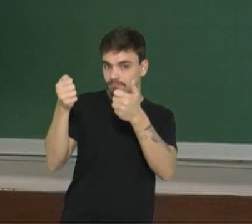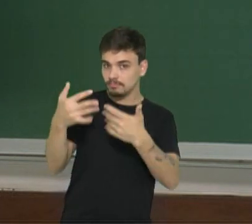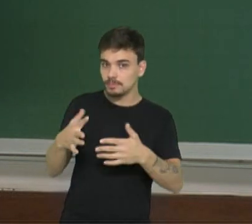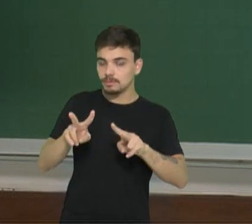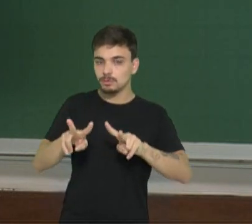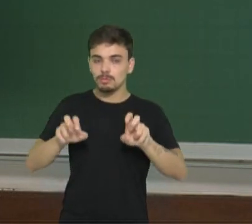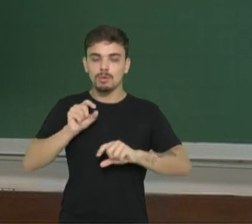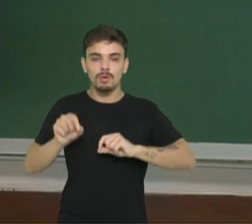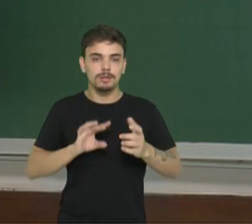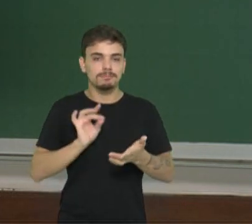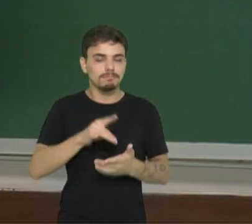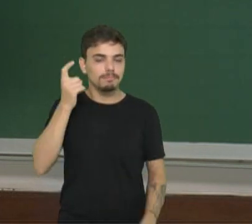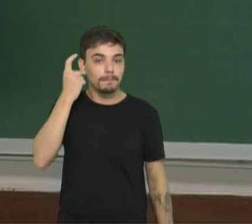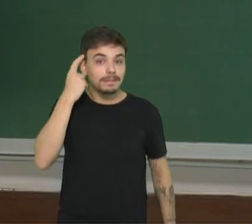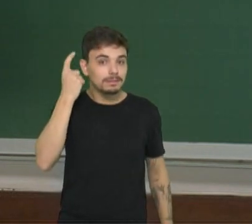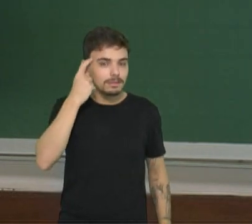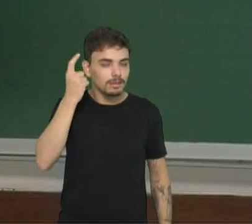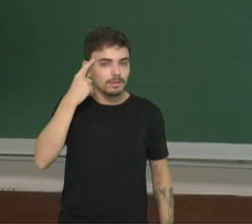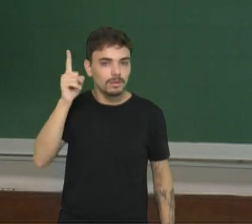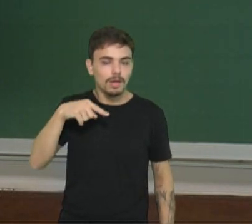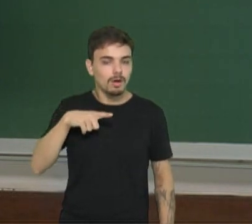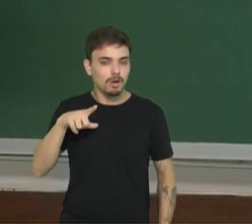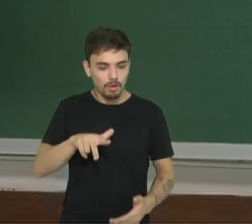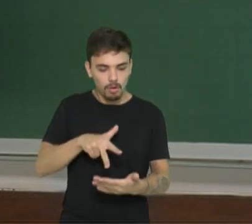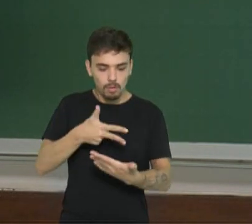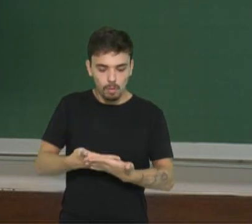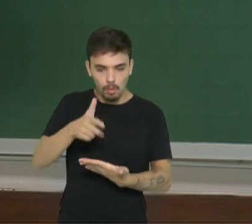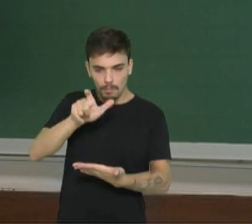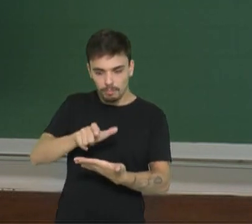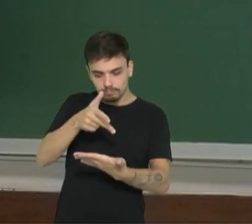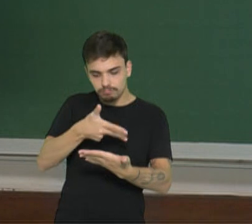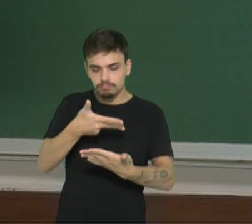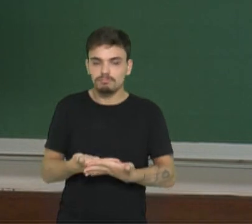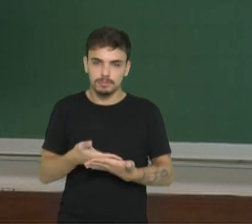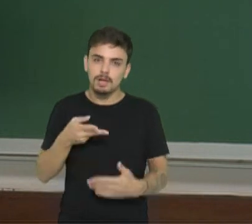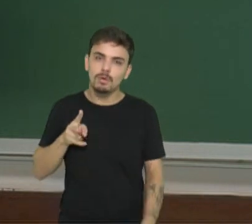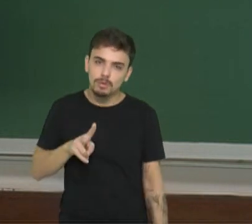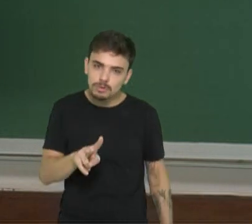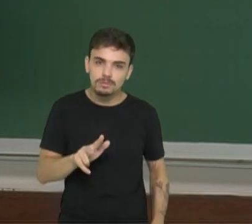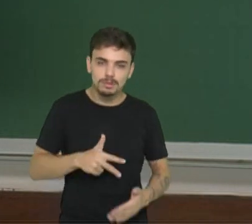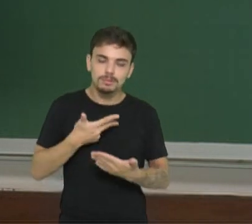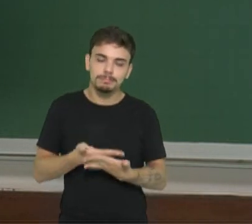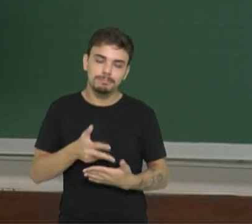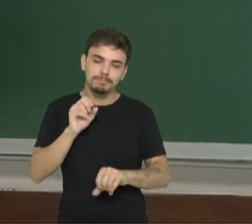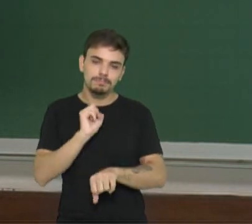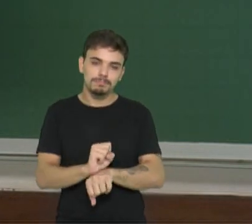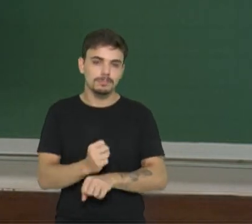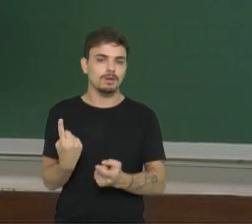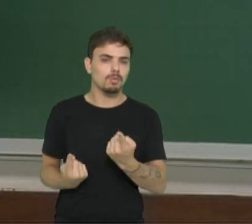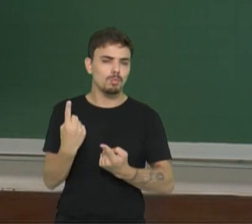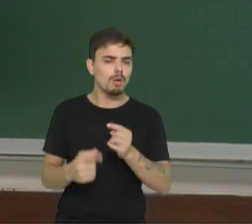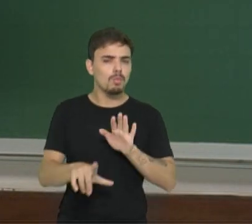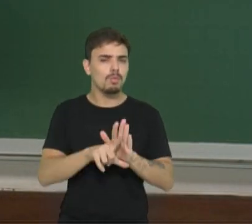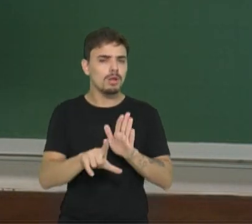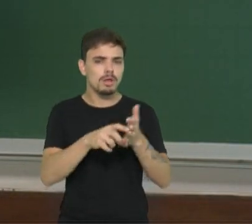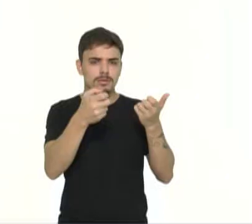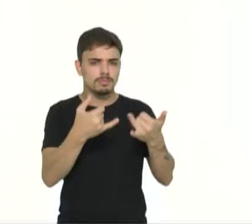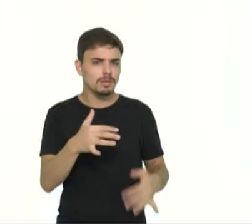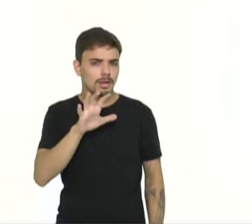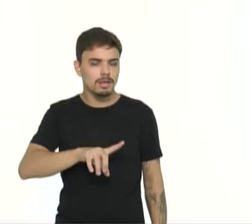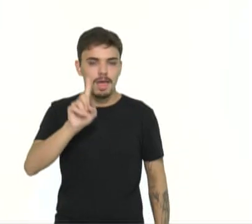Na realidade, ele está pensando, ó, corpos em repouso tendem a permanecer em repouso. Que lei da física diz isso? Né? Então,